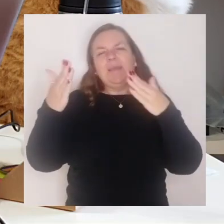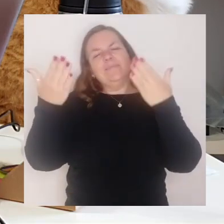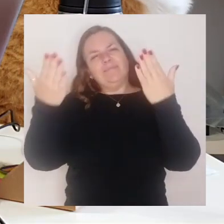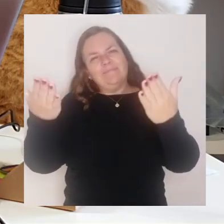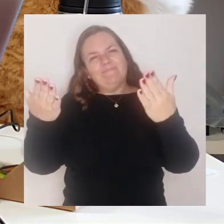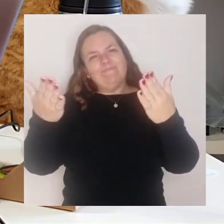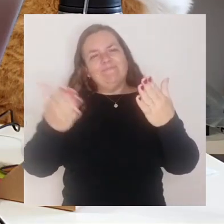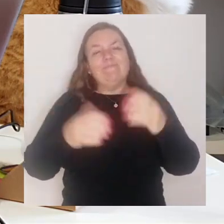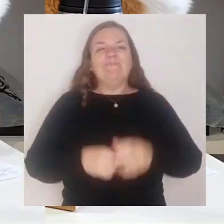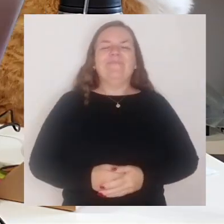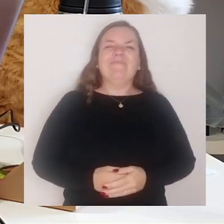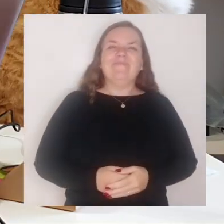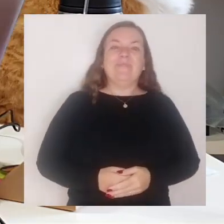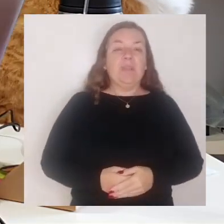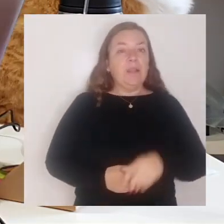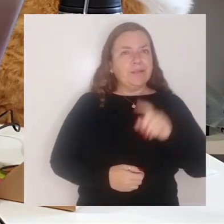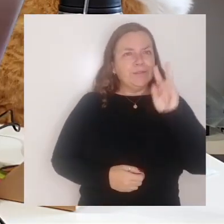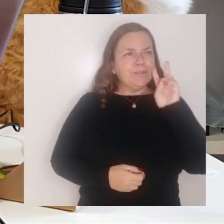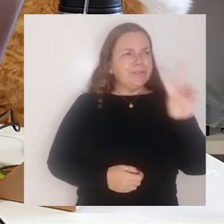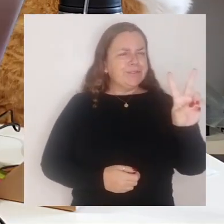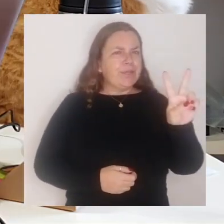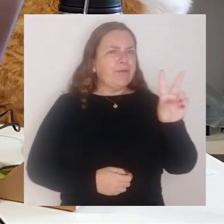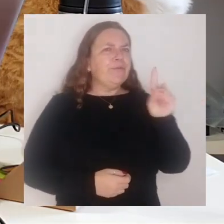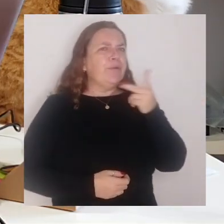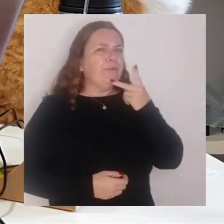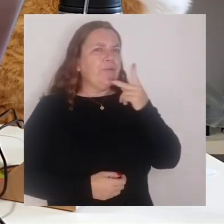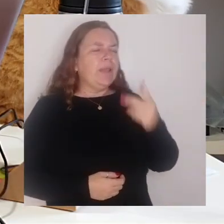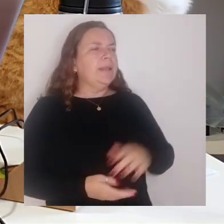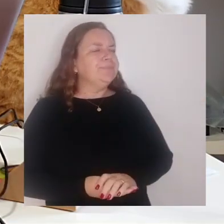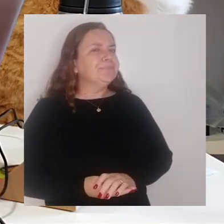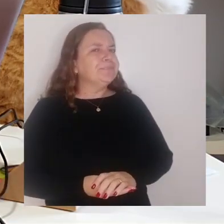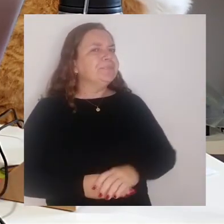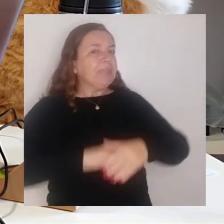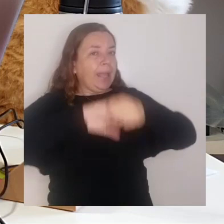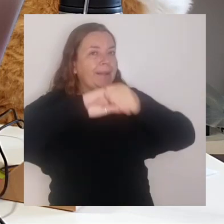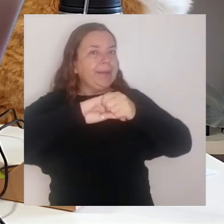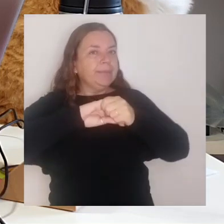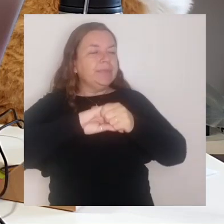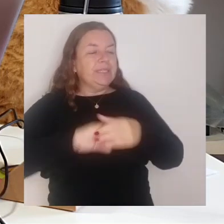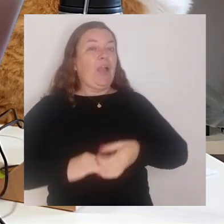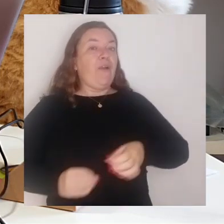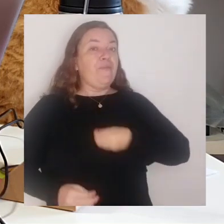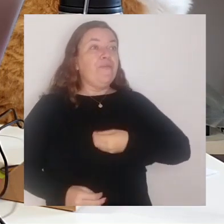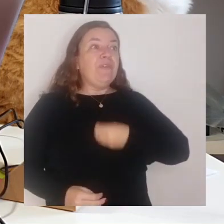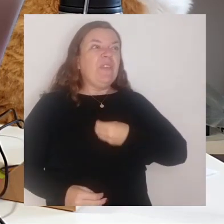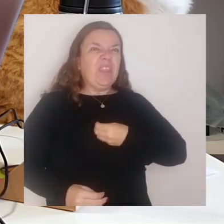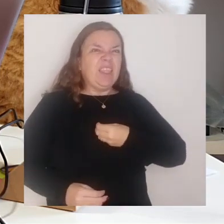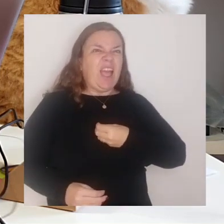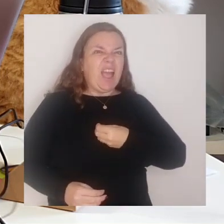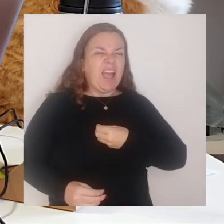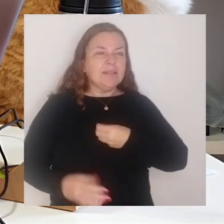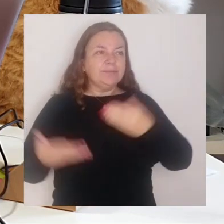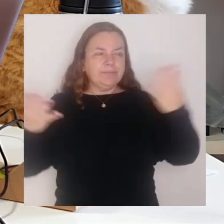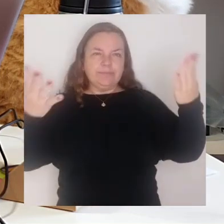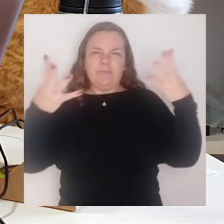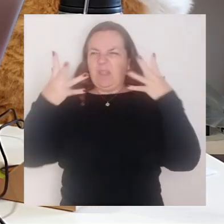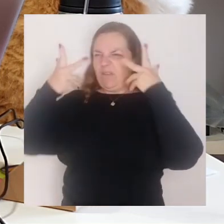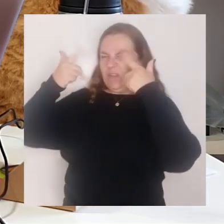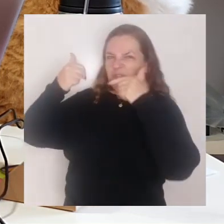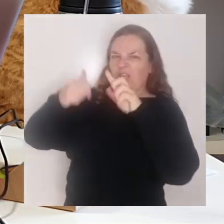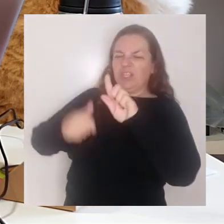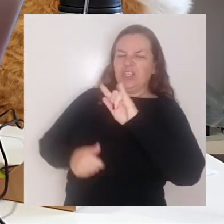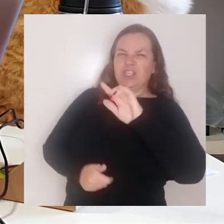pela iniciativa. Você já ouviu falar da campanha Viva a Vida? De quem? De quem? De quem? Maravilhosa, linda,